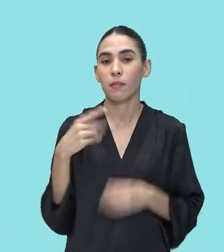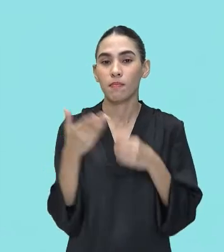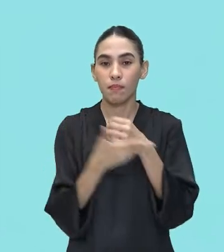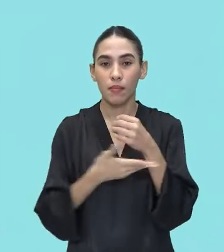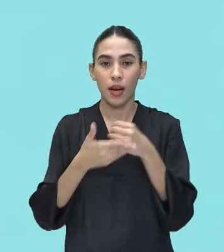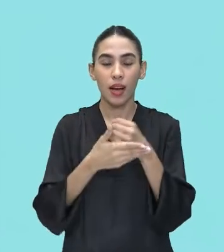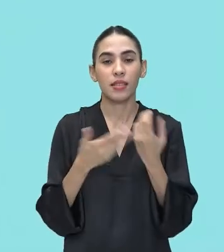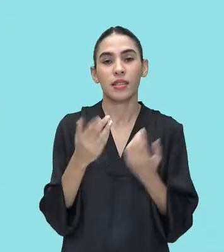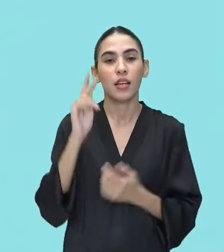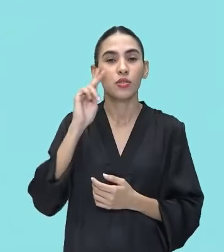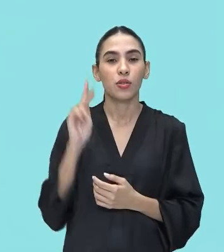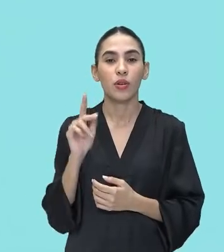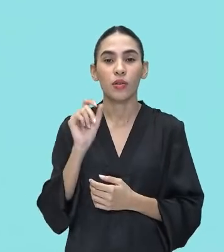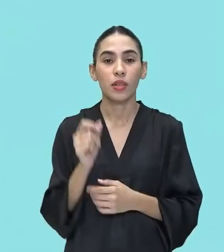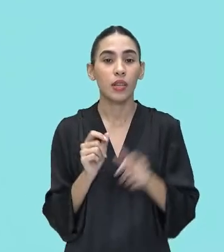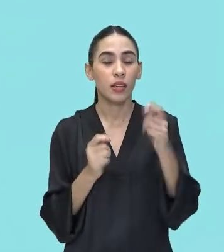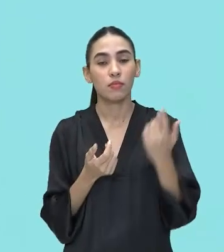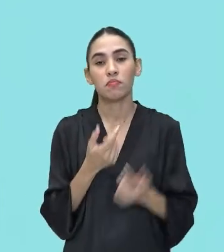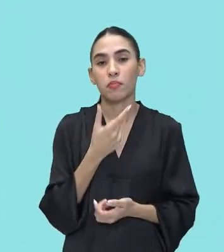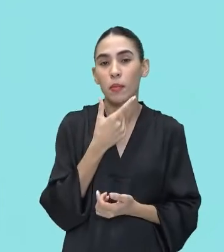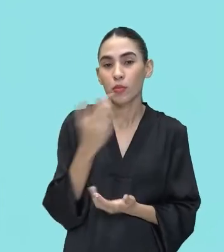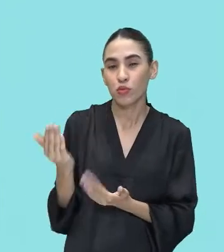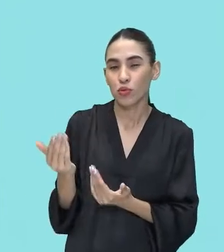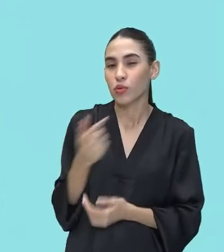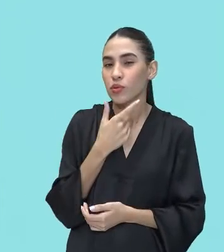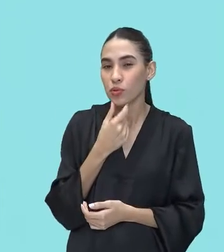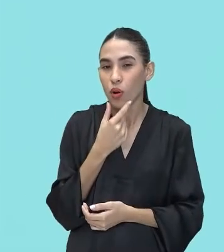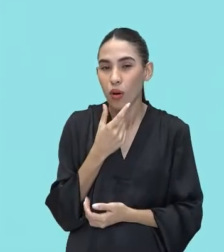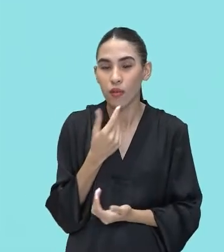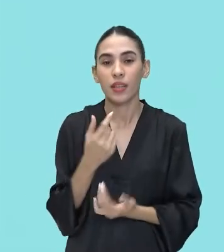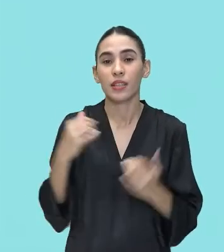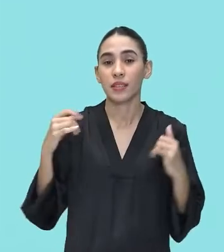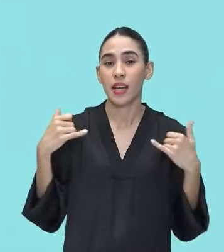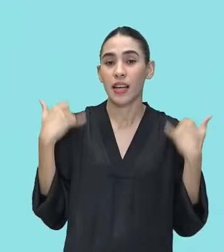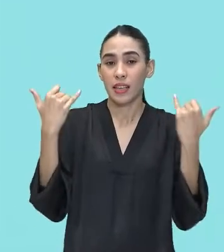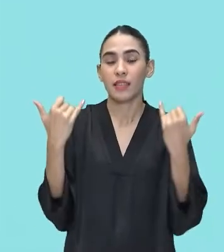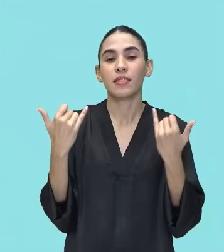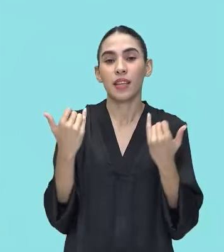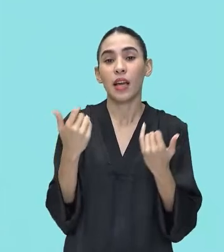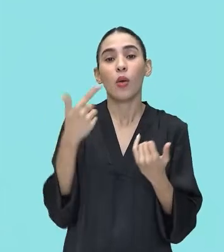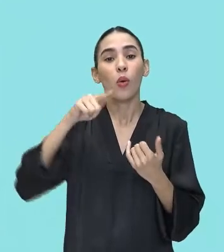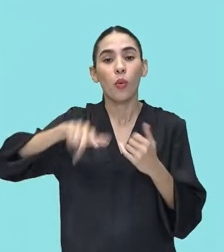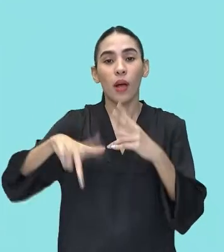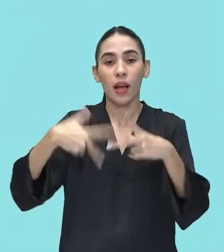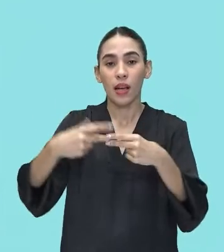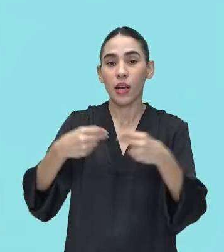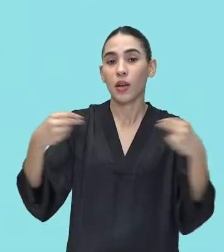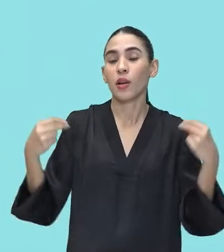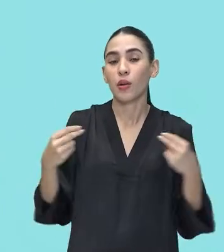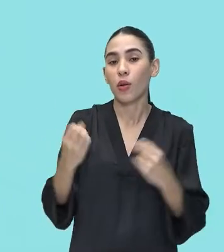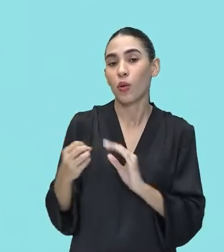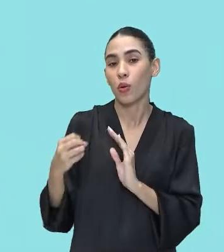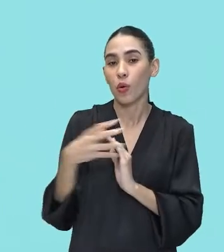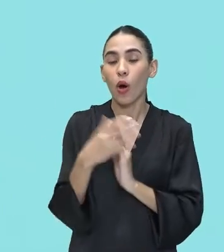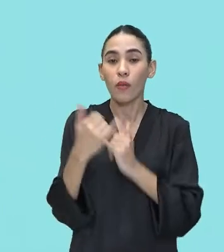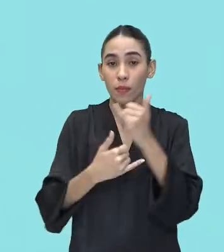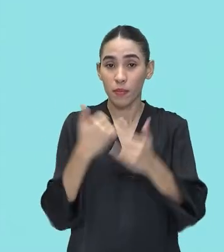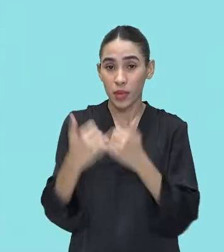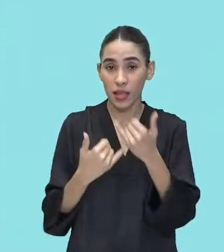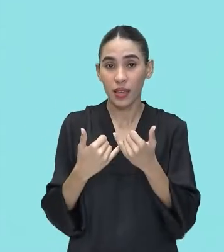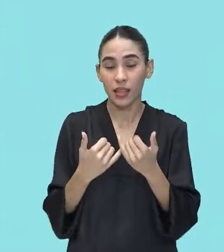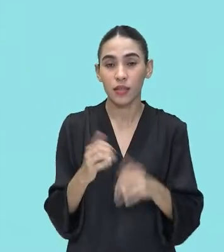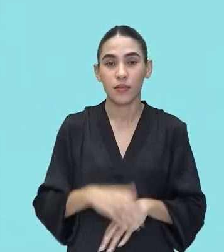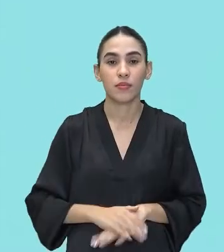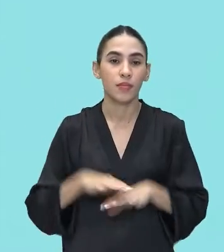um menininho que fazia aniversário e ganhou novos brinquedos. Então, os brinquedos